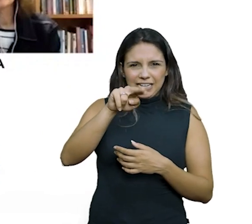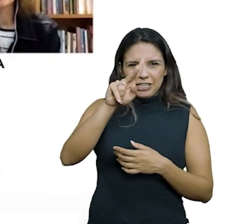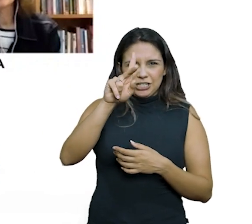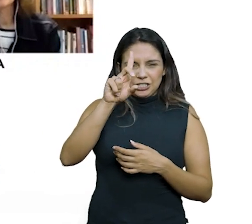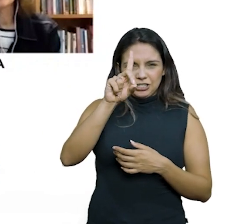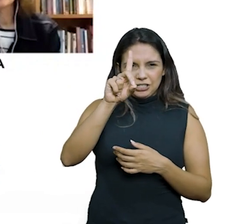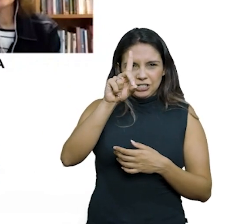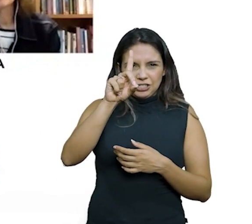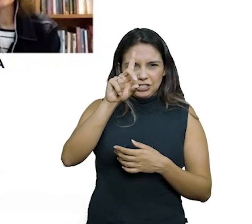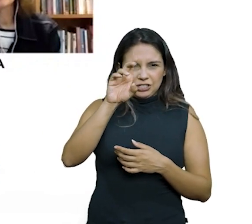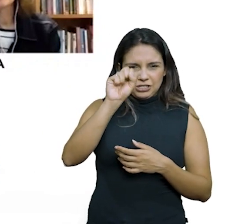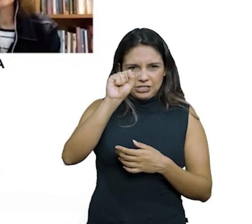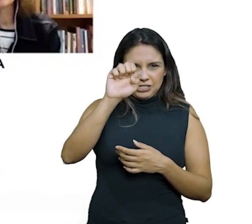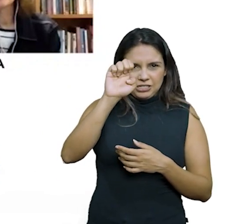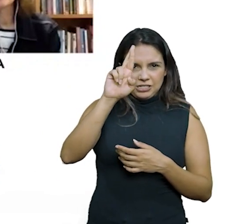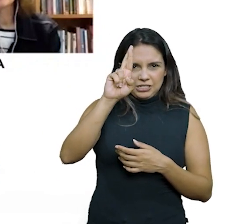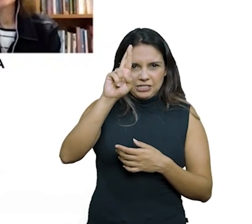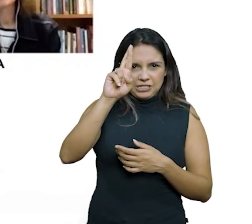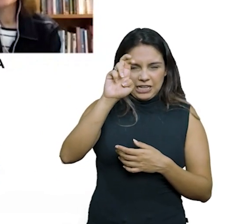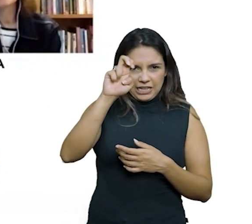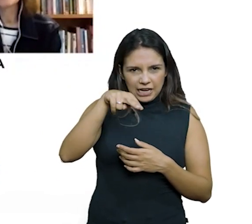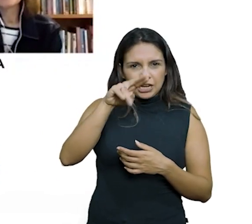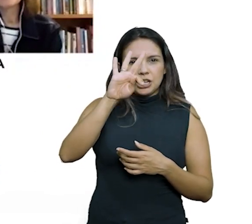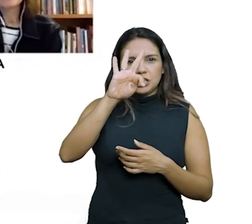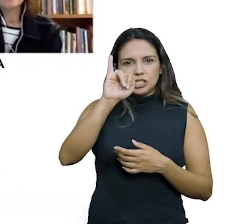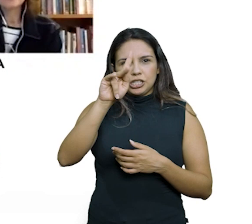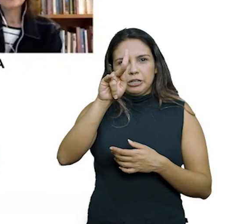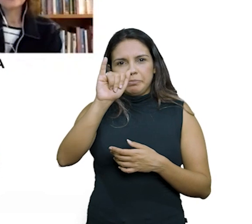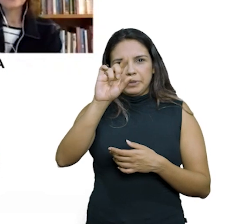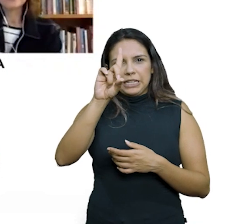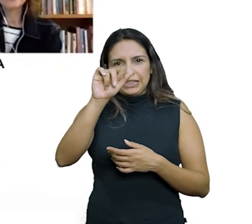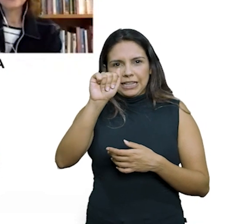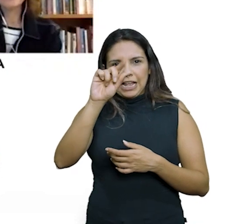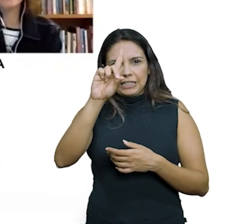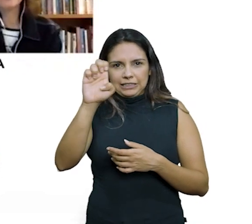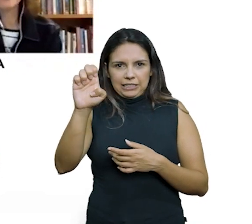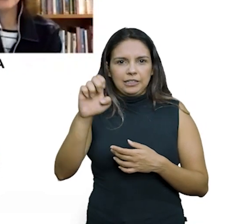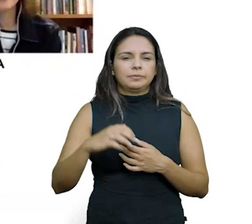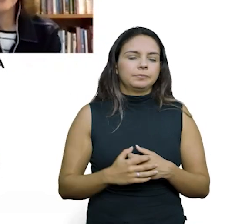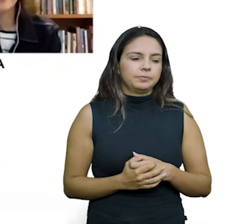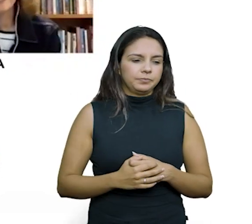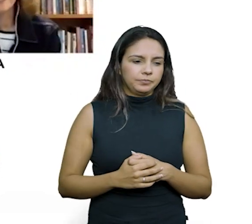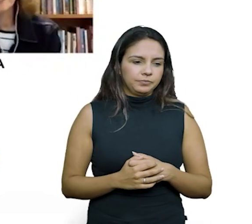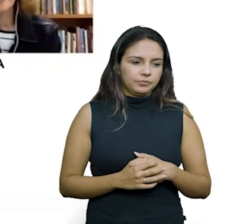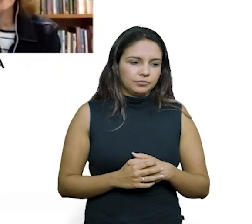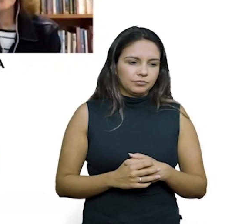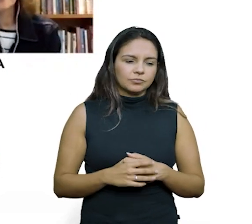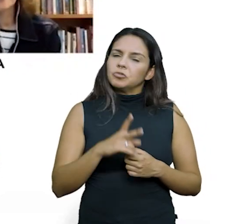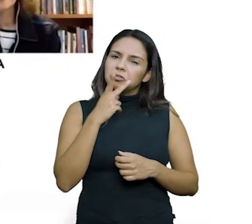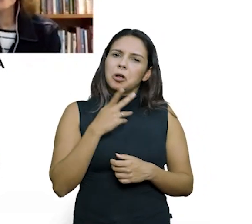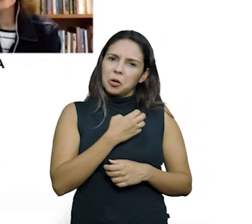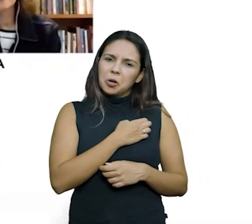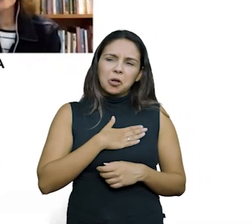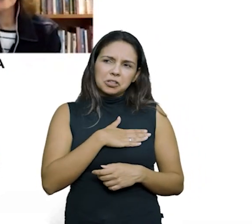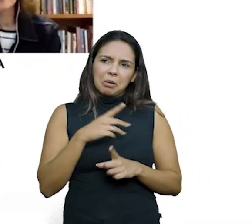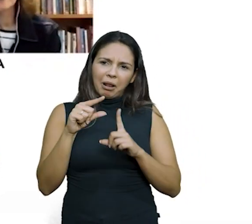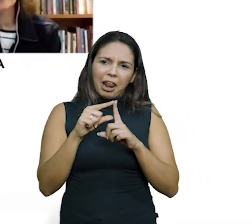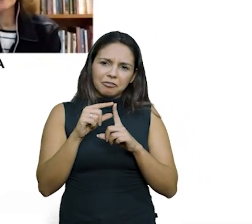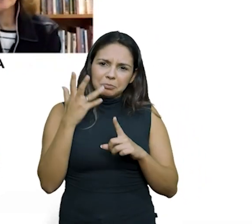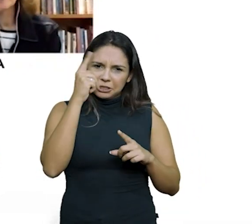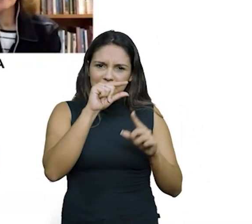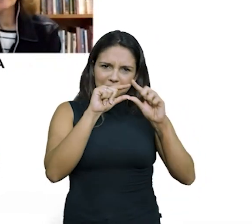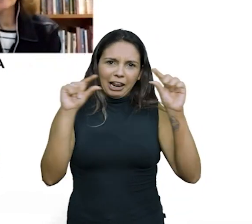Serendipidade? Não. Serendipidade. Isso. Gostei. Serendipidade. Gostei desse